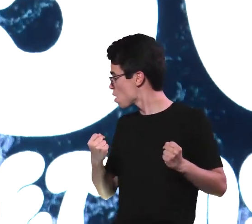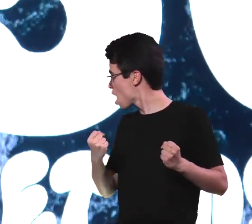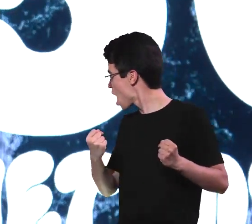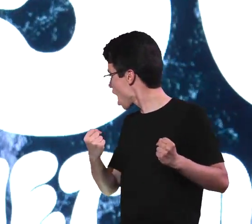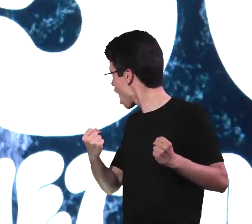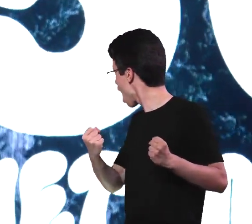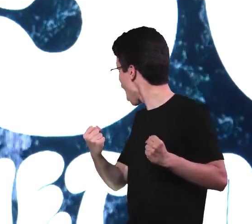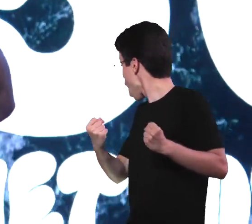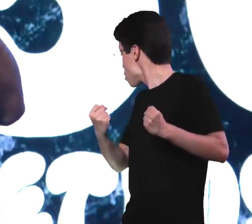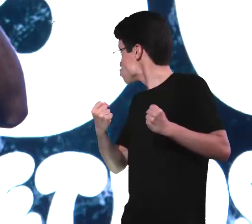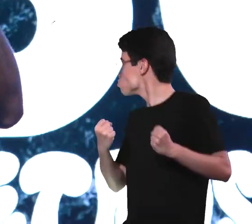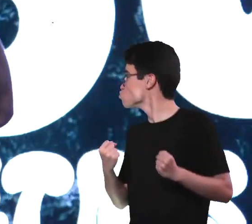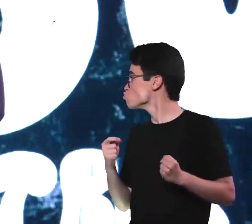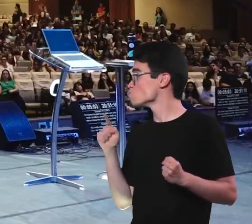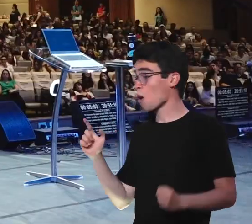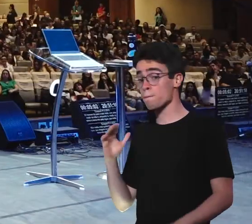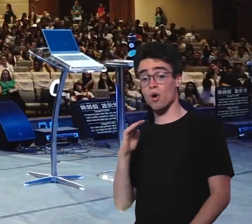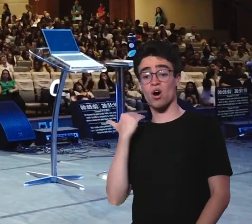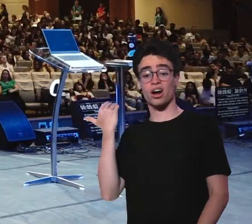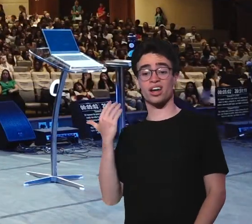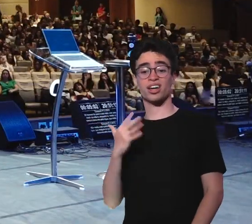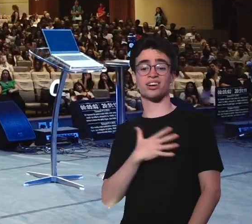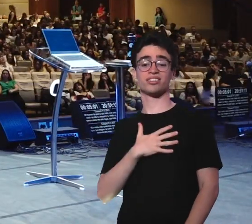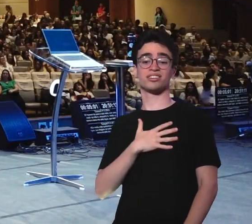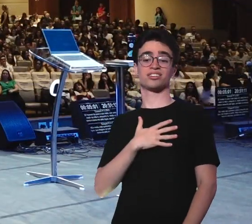lá, morreu Jesus.